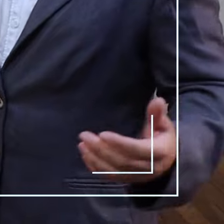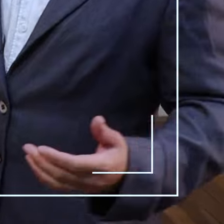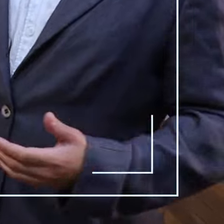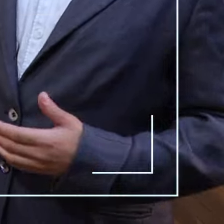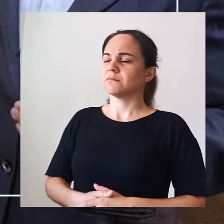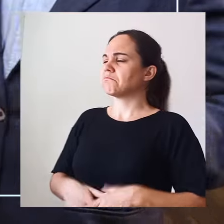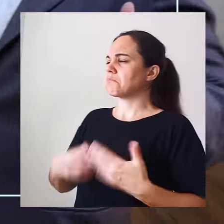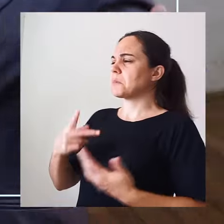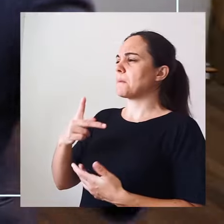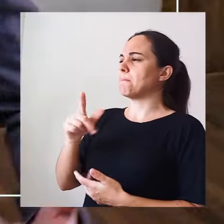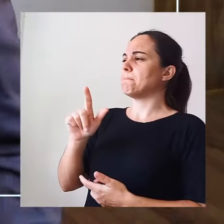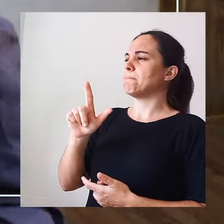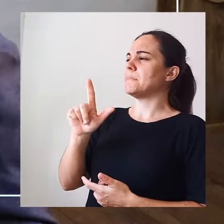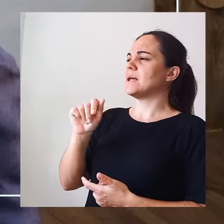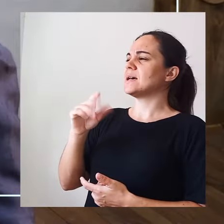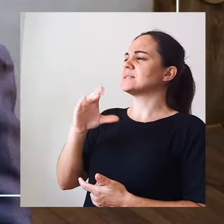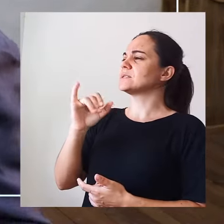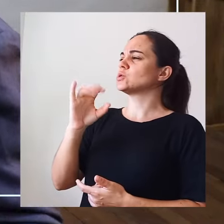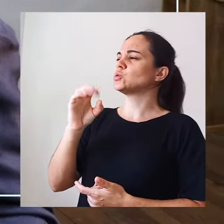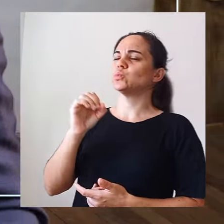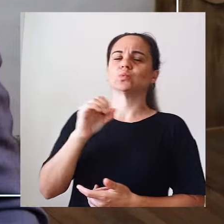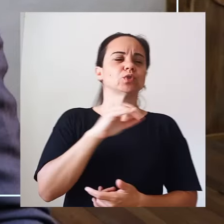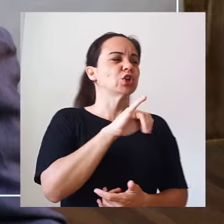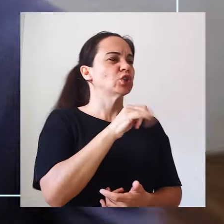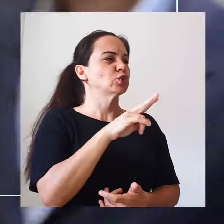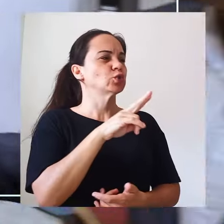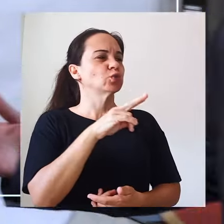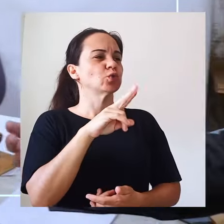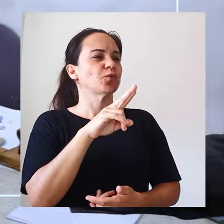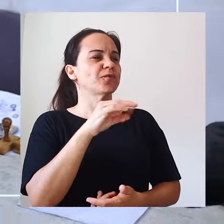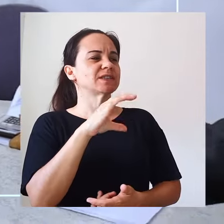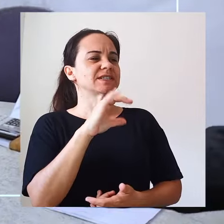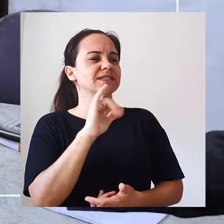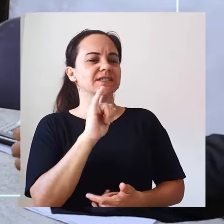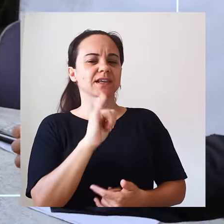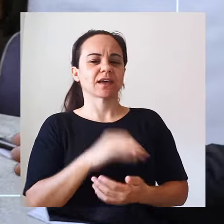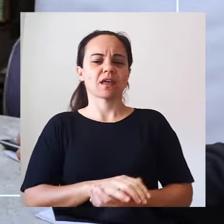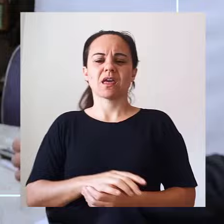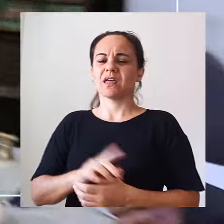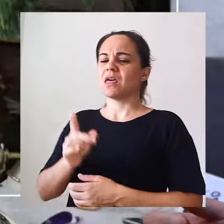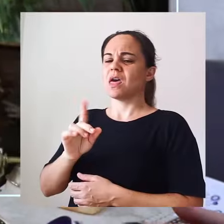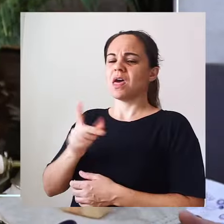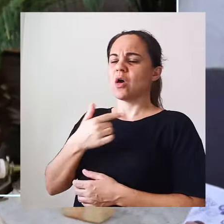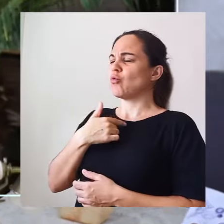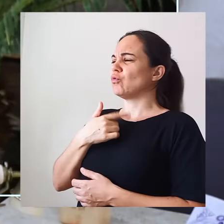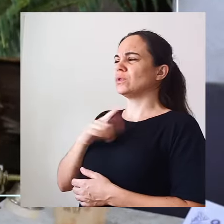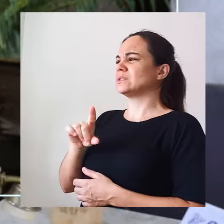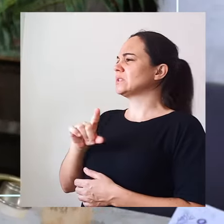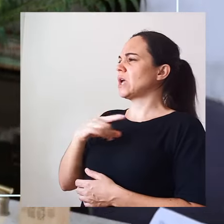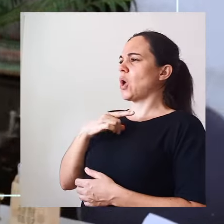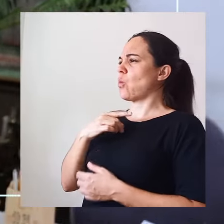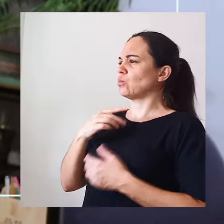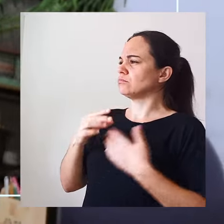Plácido! Juveci! Não fui eu que levei a sua irmã à